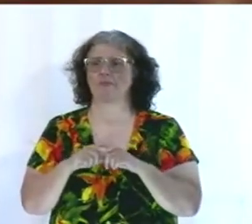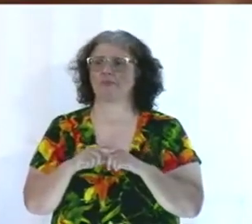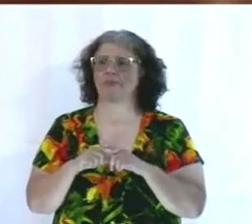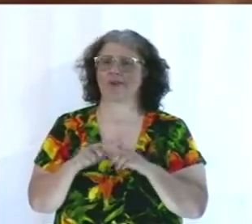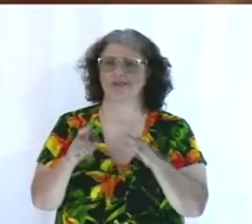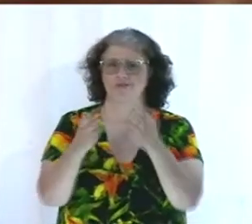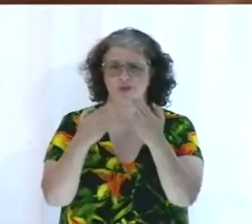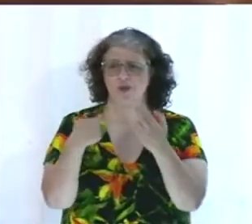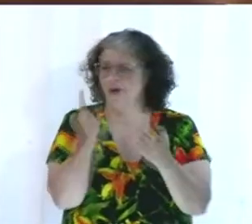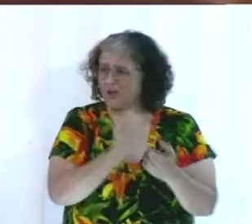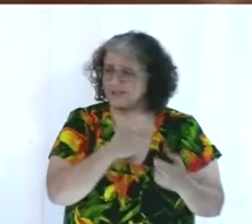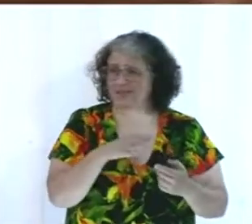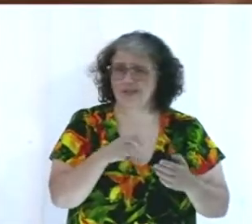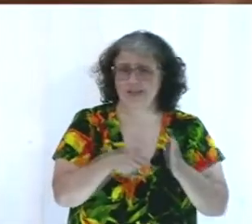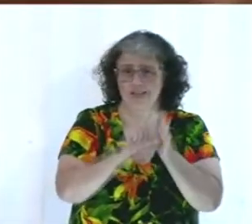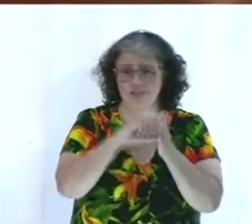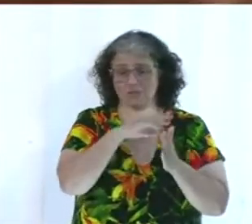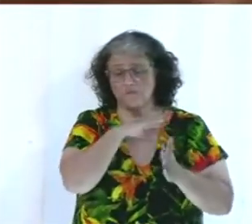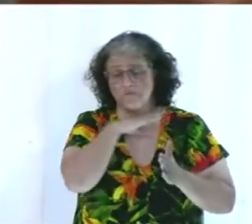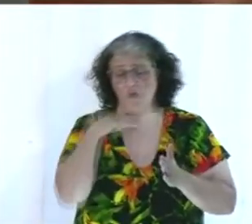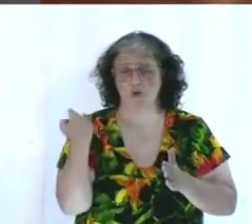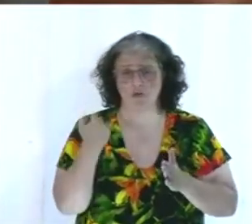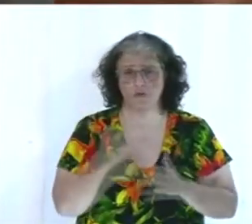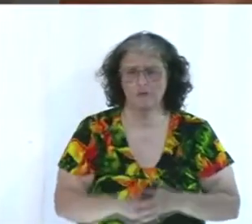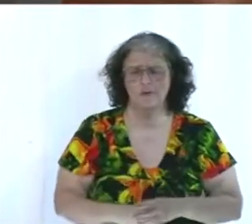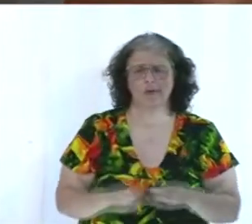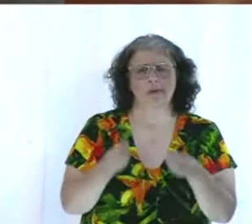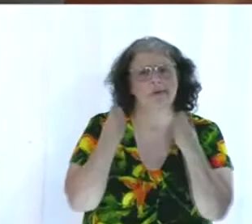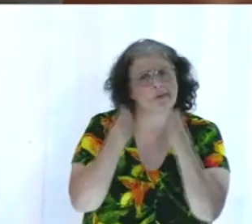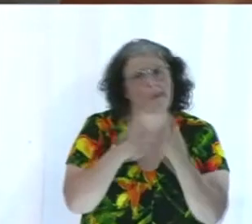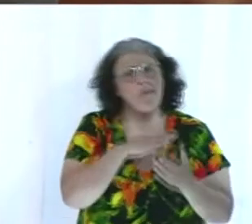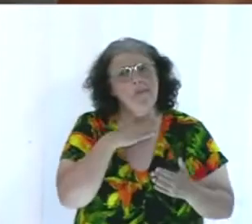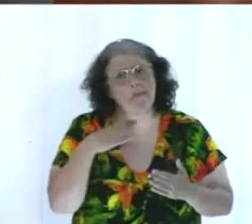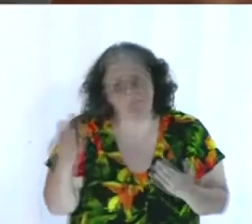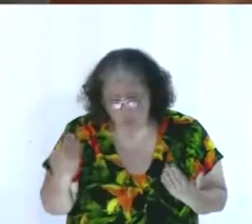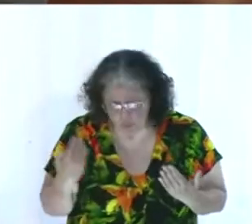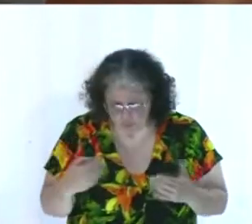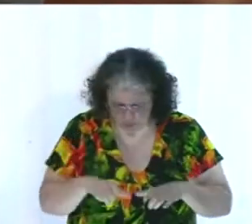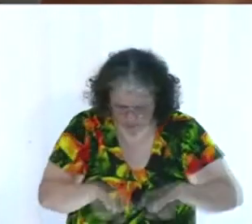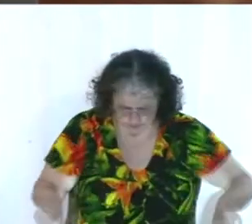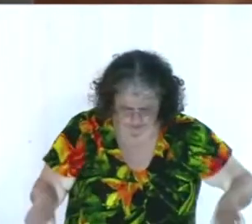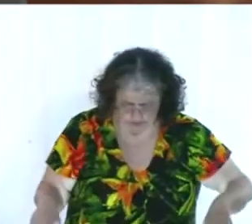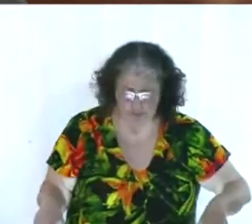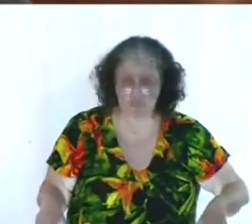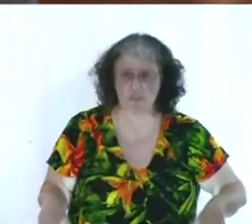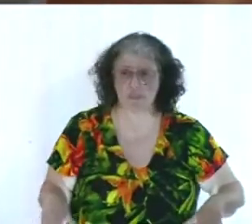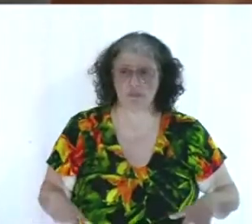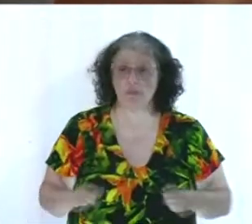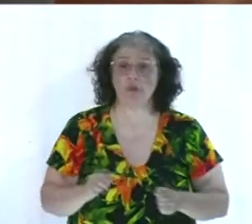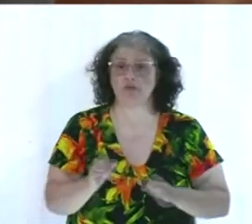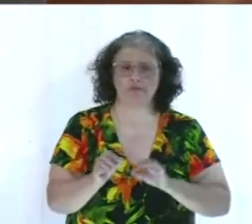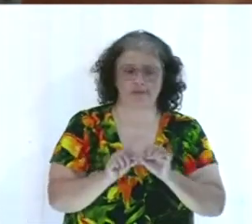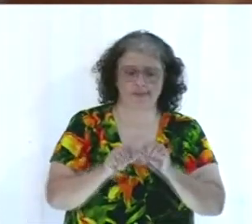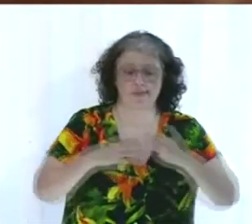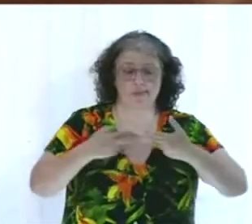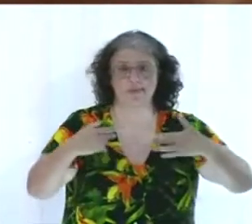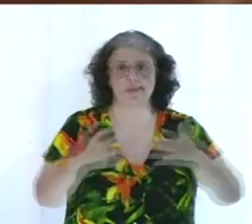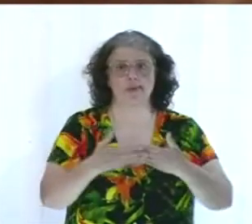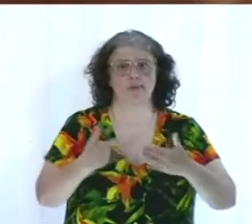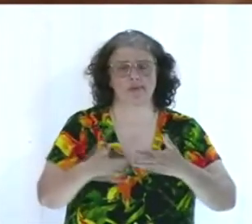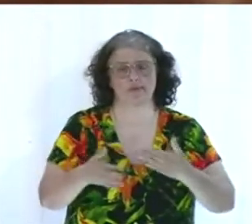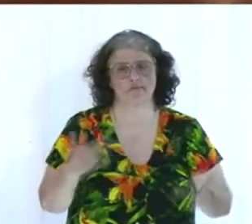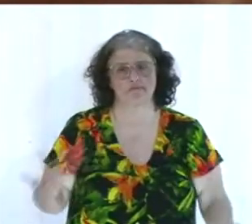reagir? Me lembro na minha juventude que fomos orar uma vez por uma senhora, uma situação difícil, de